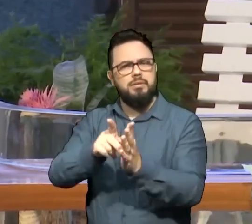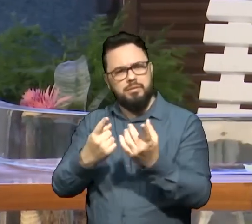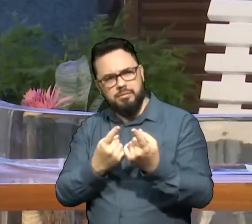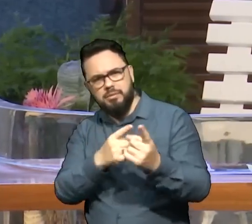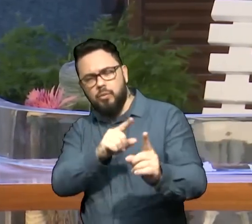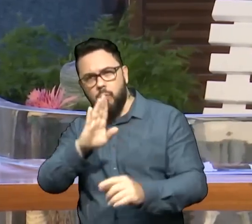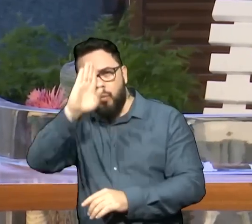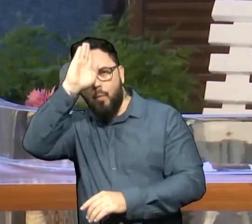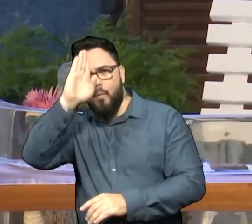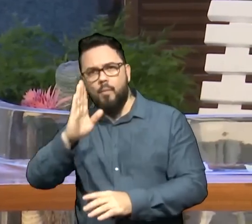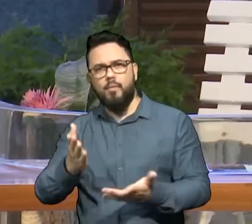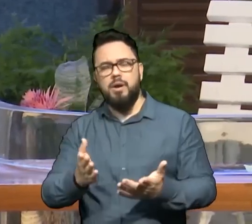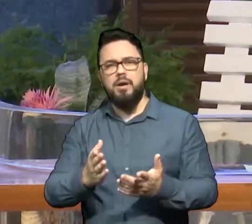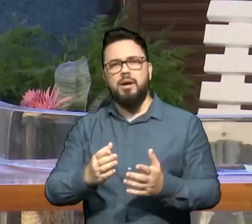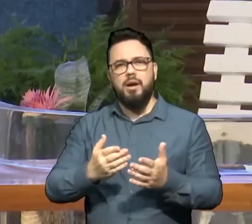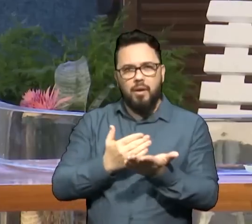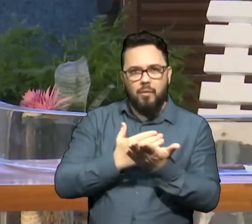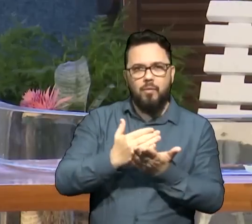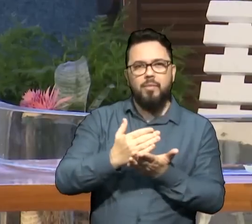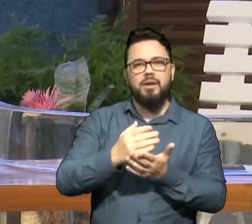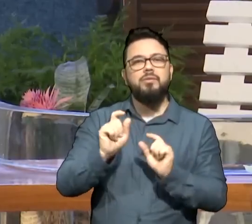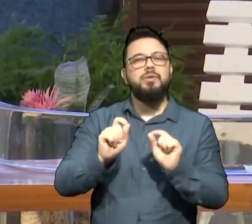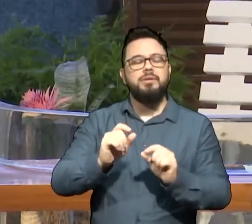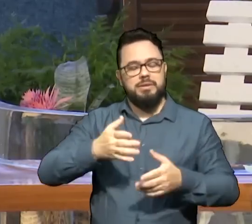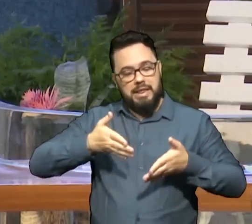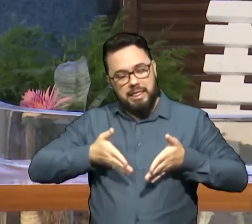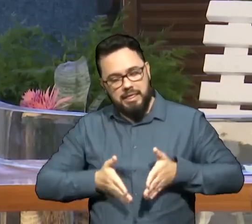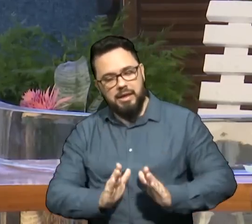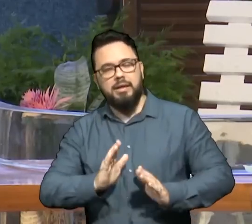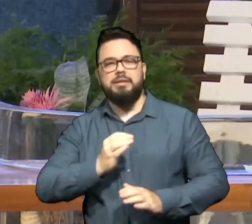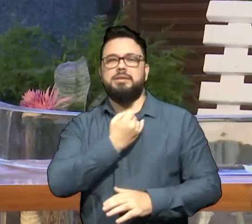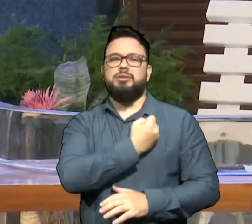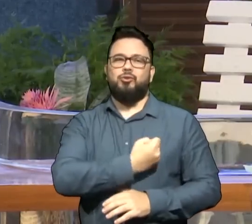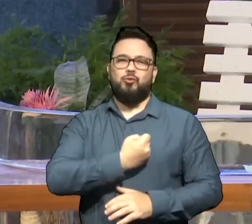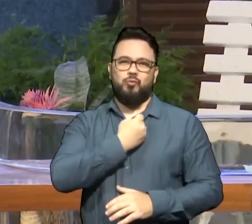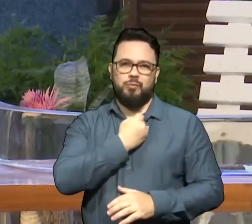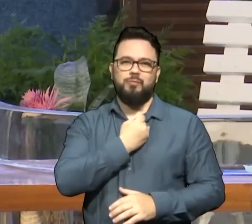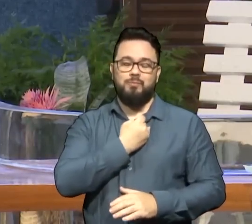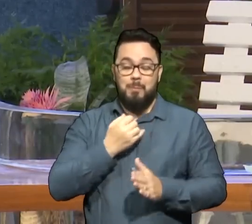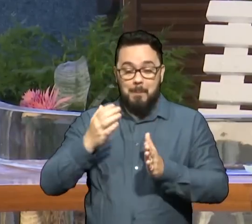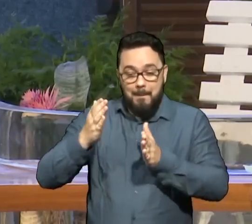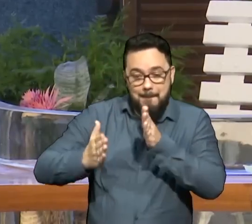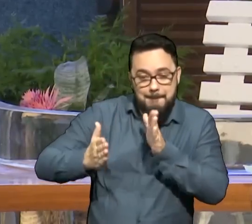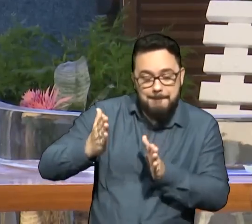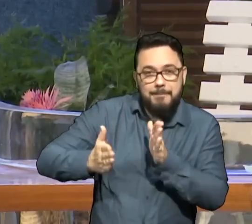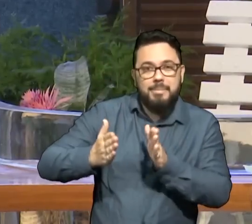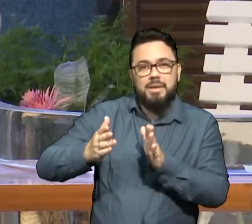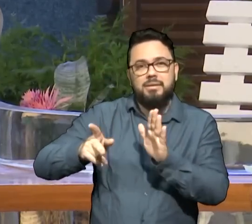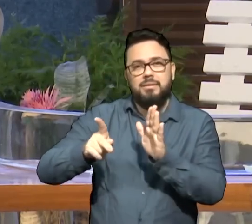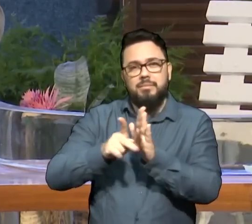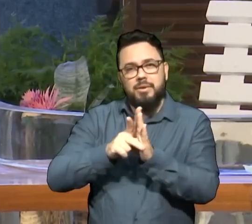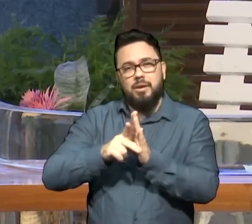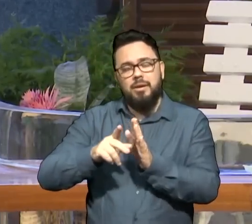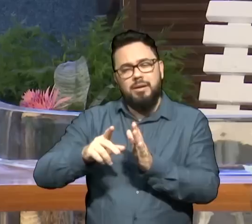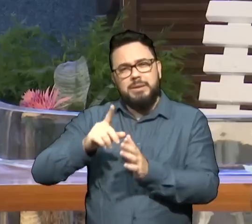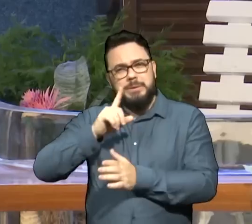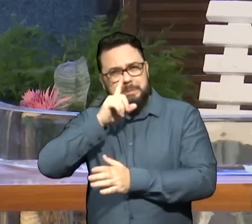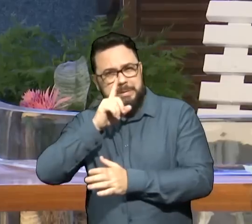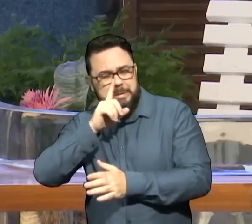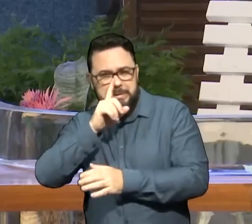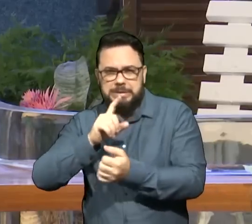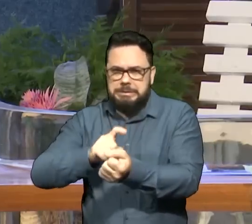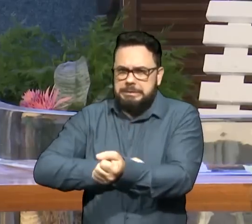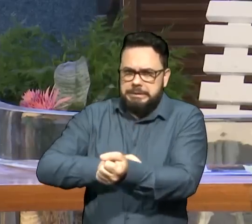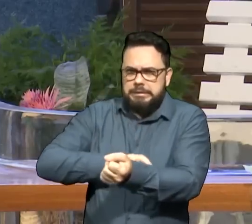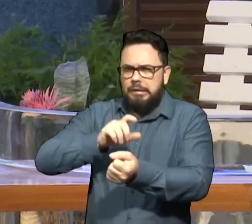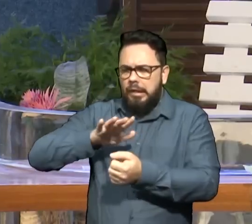que nasce João João nasce justamente num período assim de de nervos à Flor da Pele eu podia